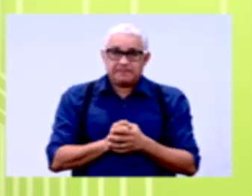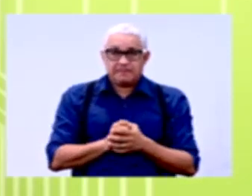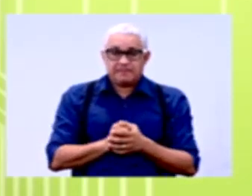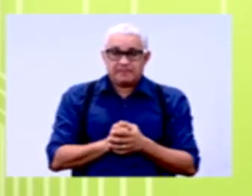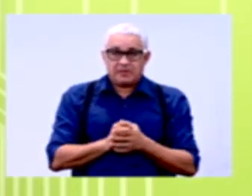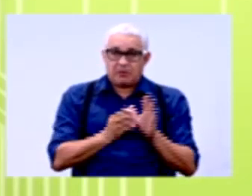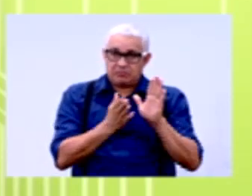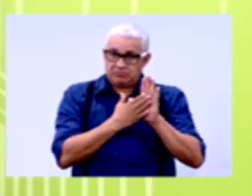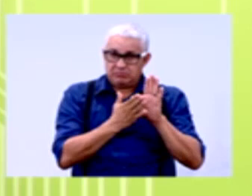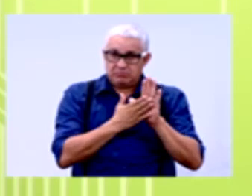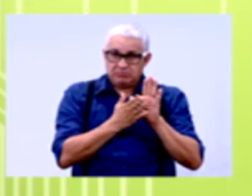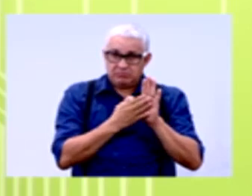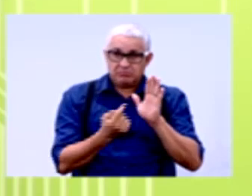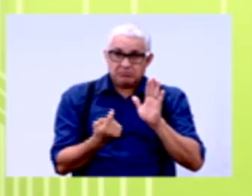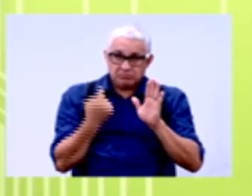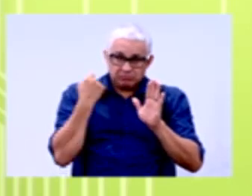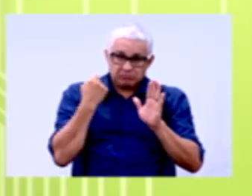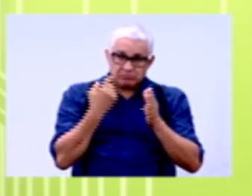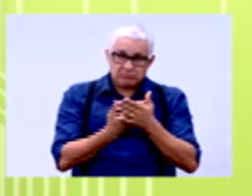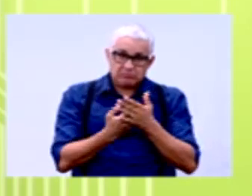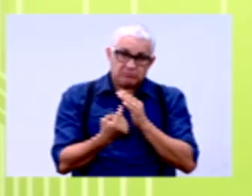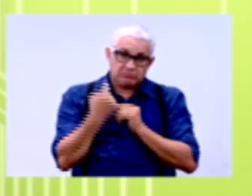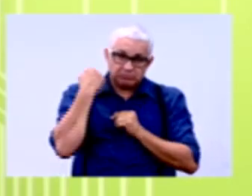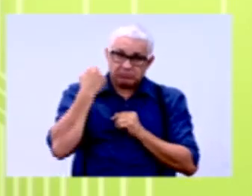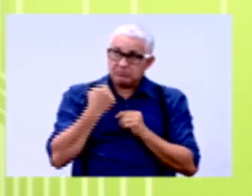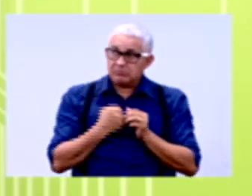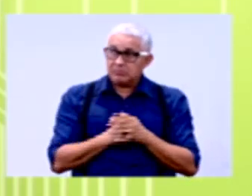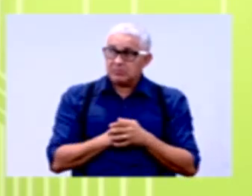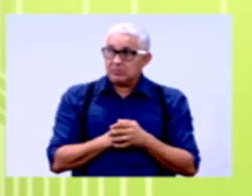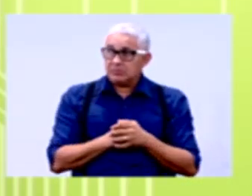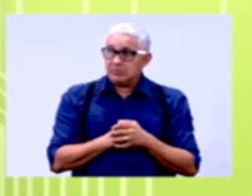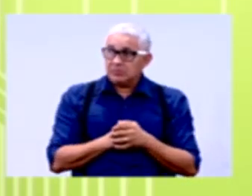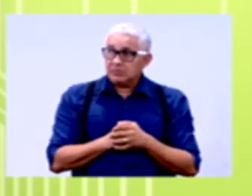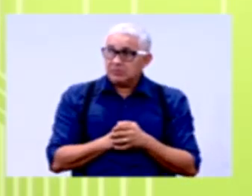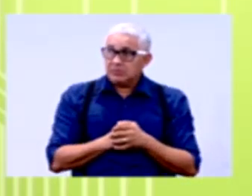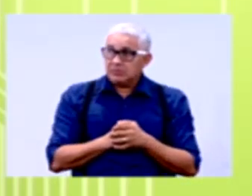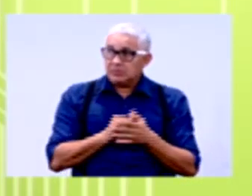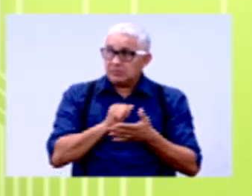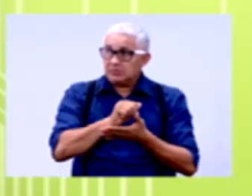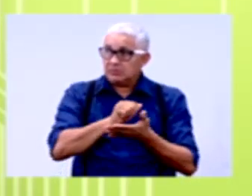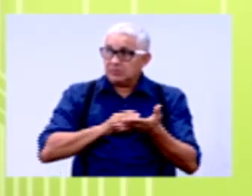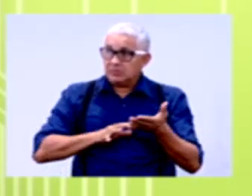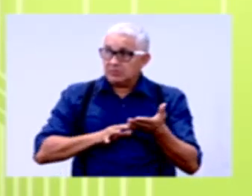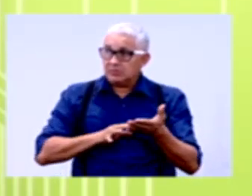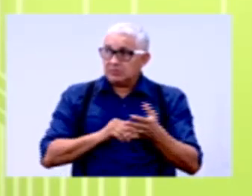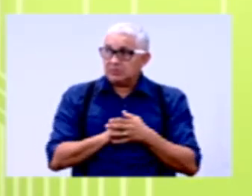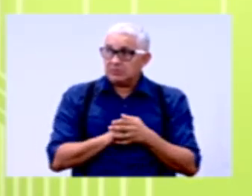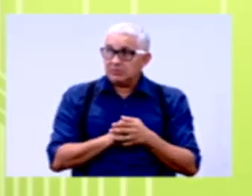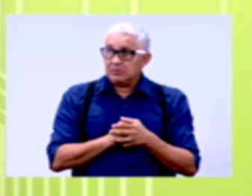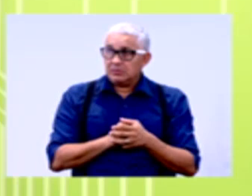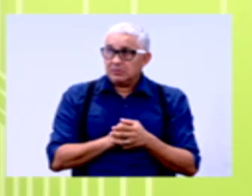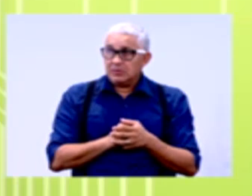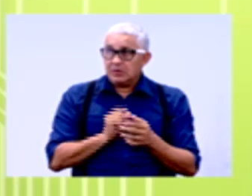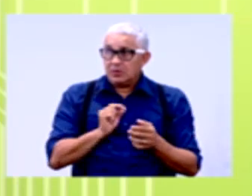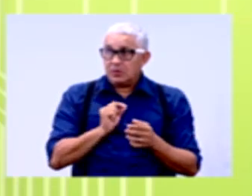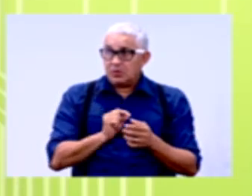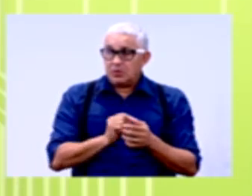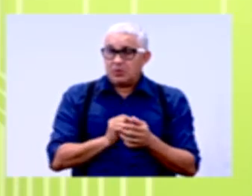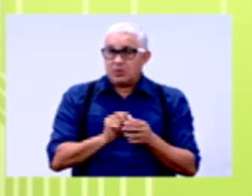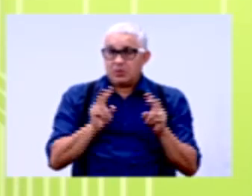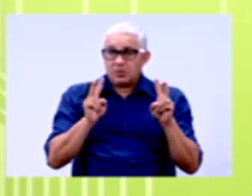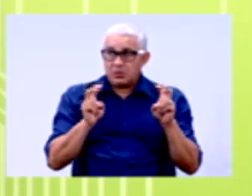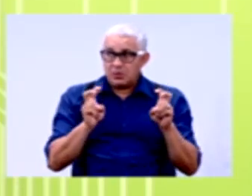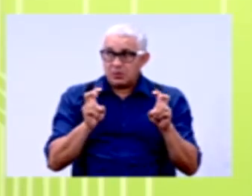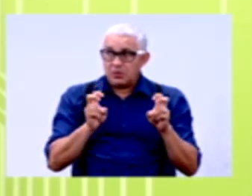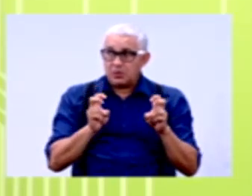foram propostas anteriormente, na aula anterior. Essas atividades, basicamente, né, que tratam